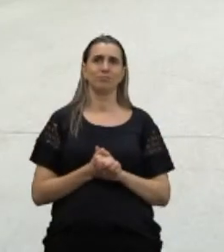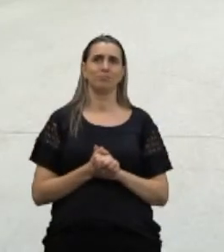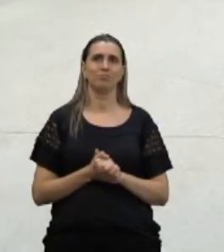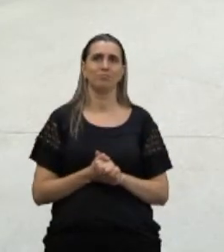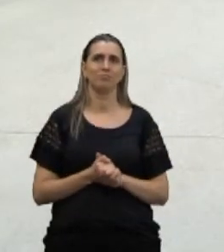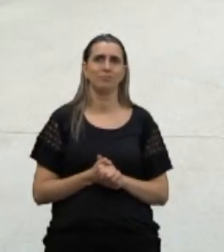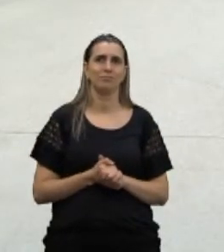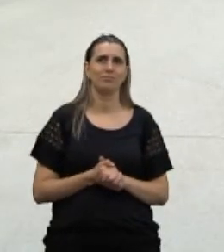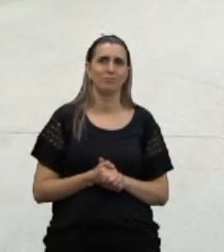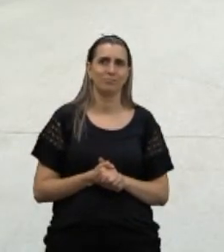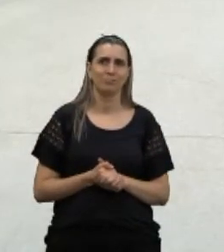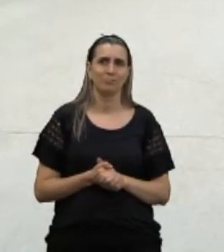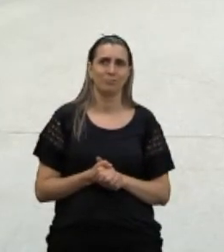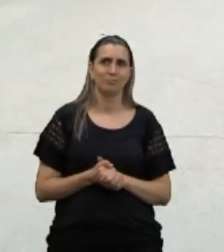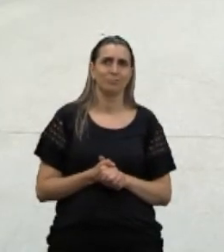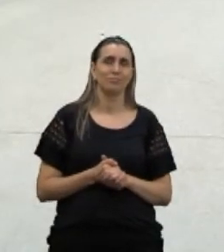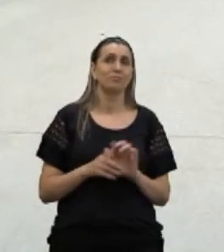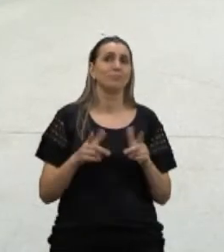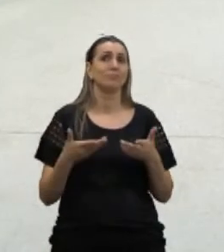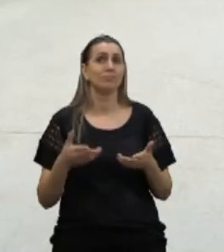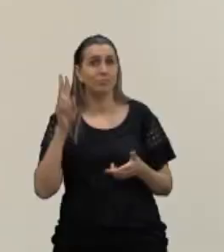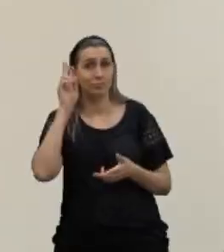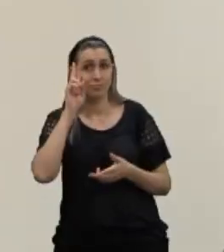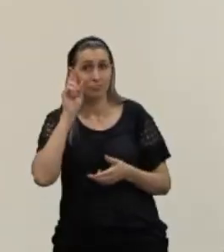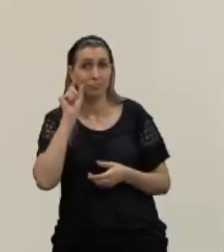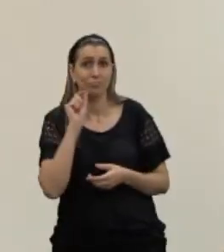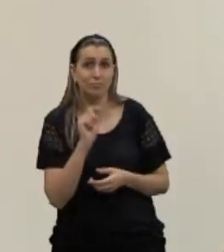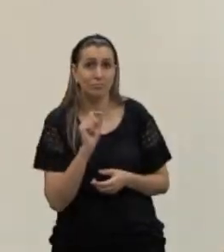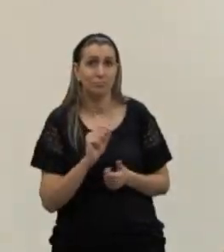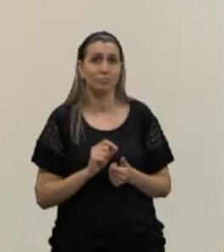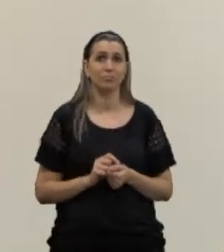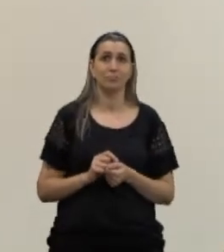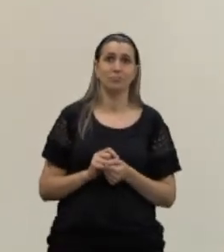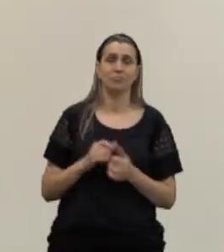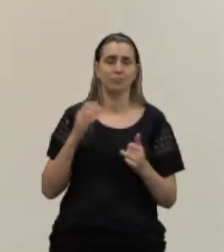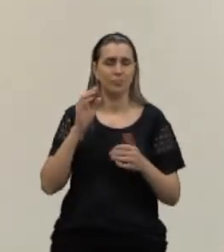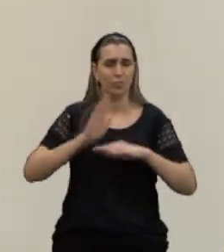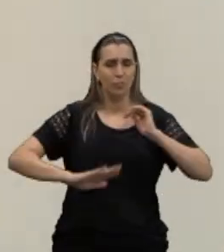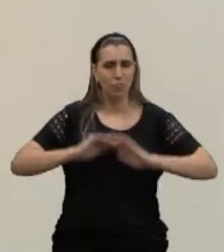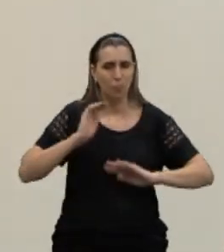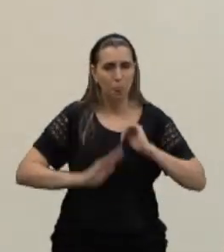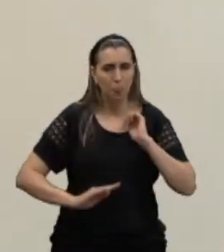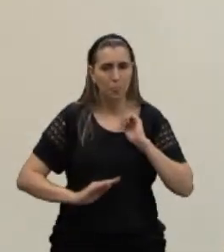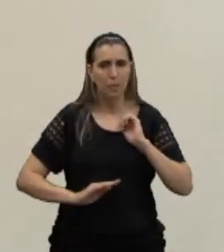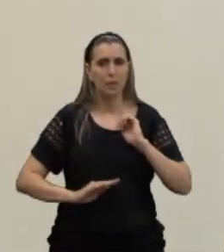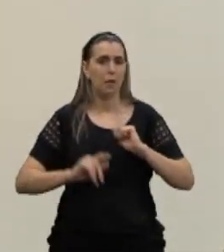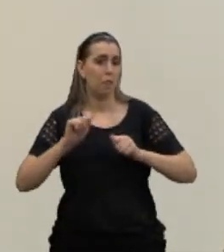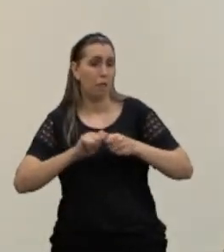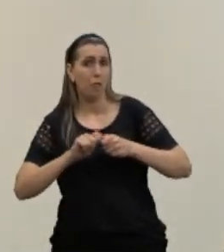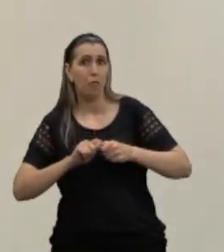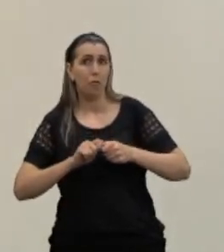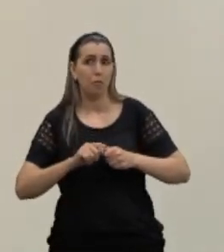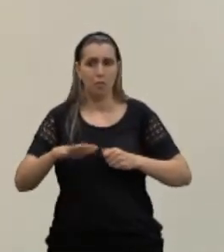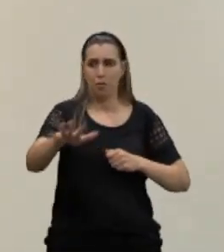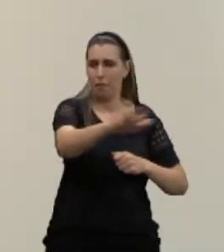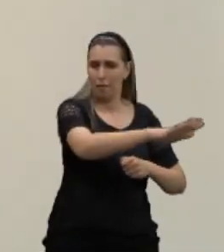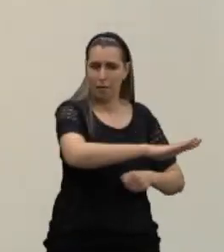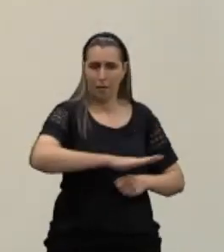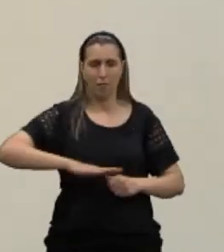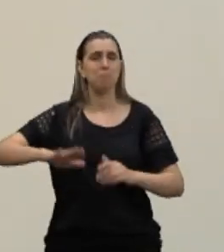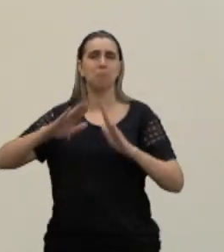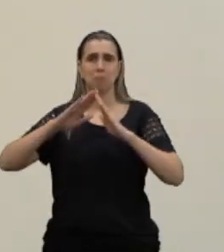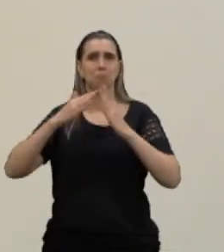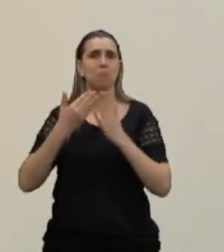microfone, né? Não, porque aí eu lembrei que é um exercício, né? Para a gente fazer no pátio da